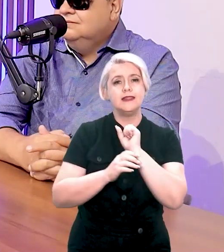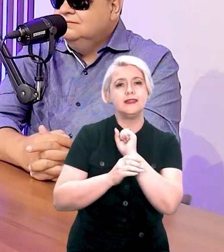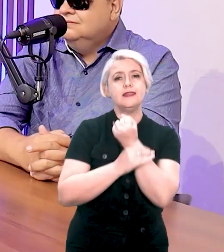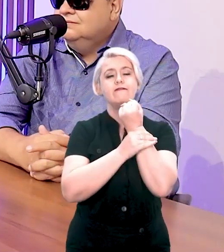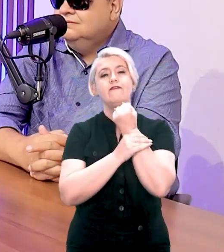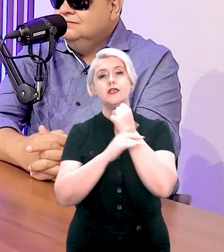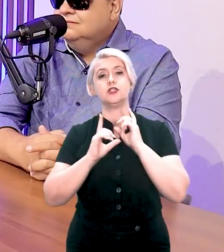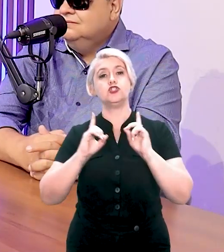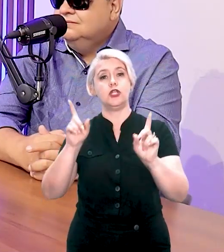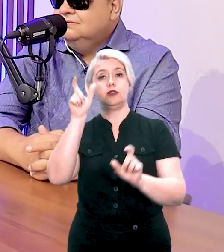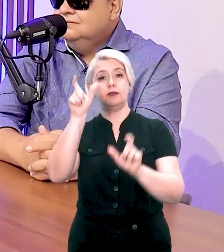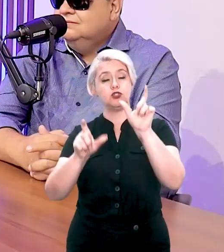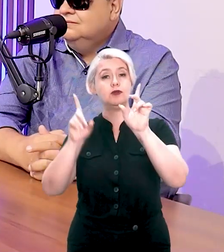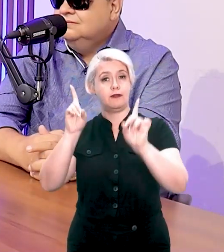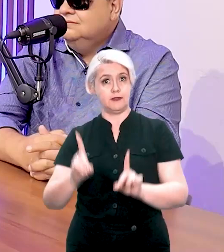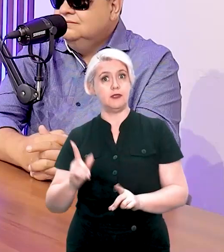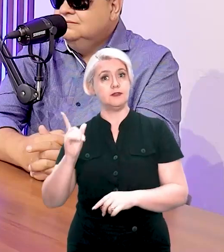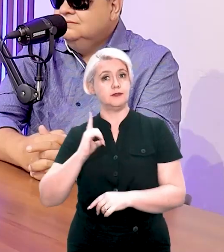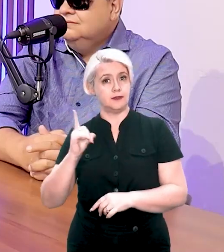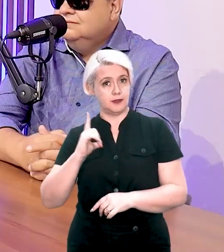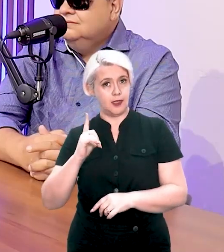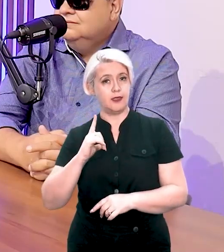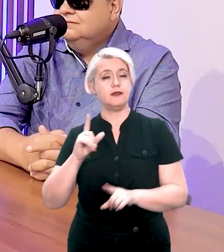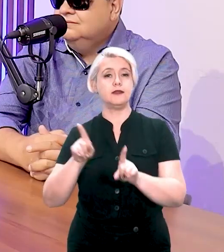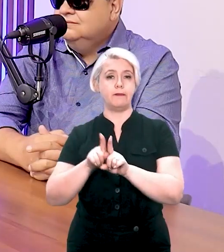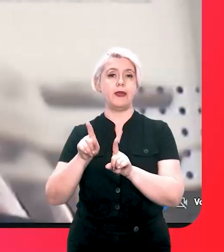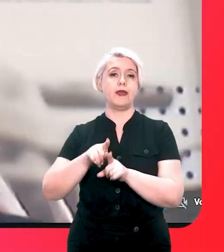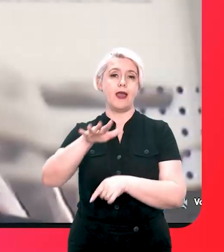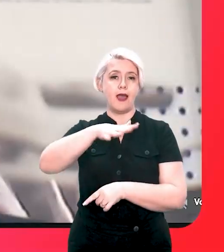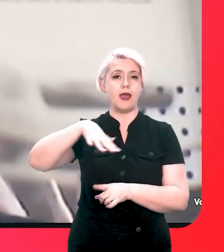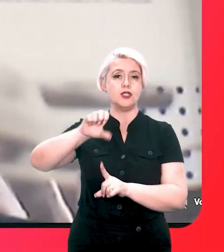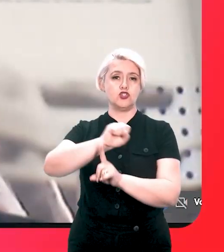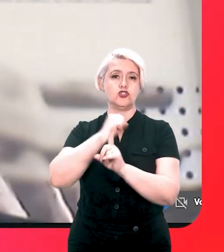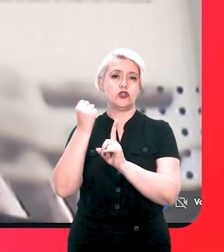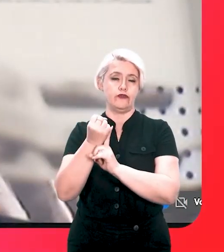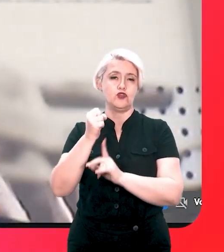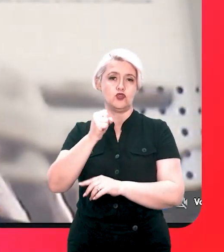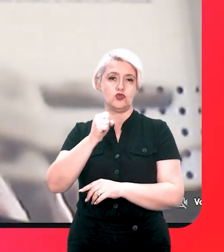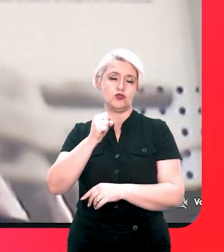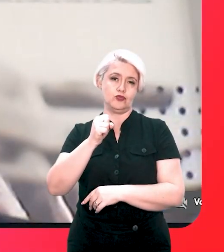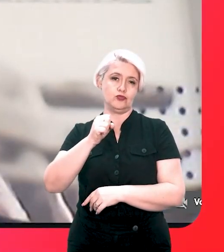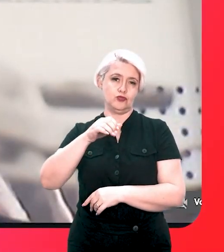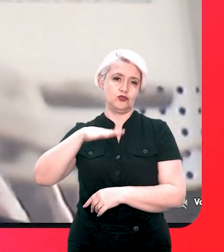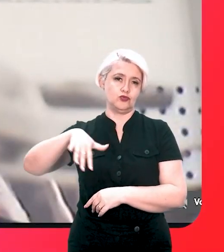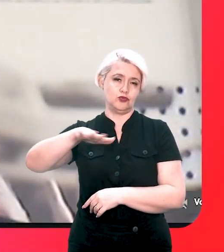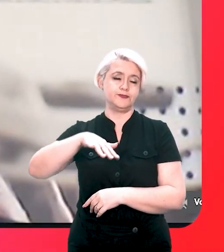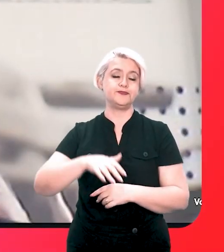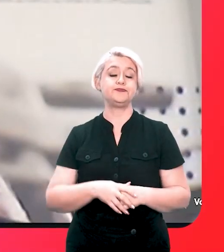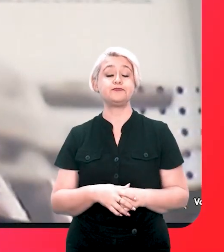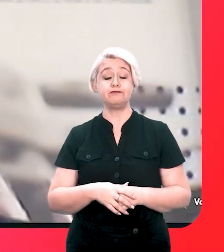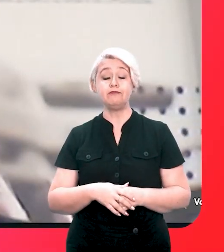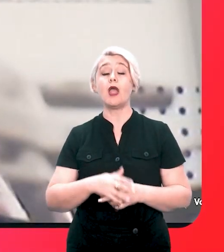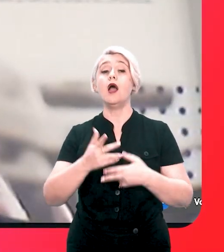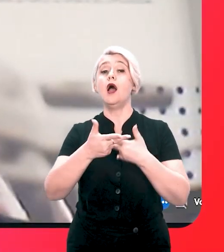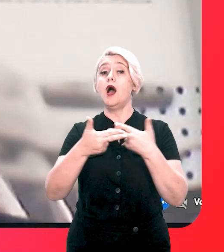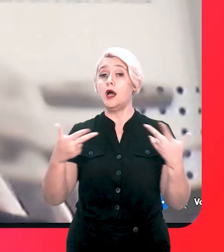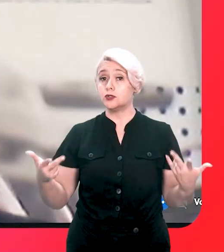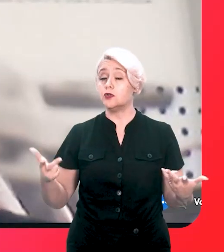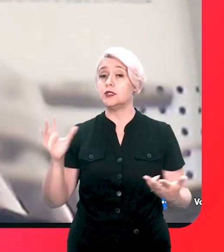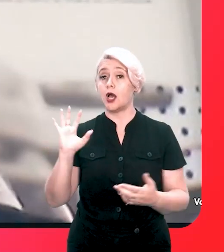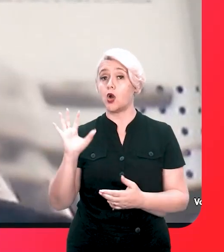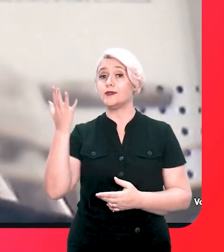com deficiência é o serviço social. As coisas acontecem, sim, de forma um pouco